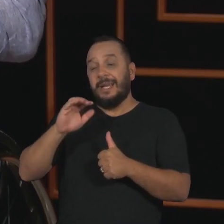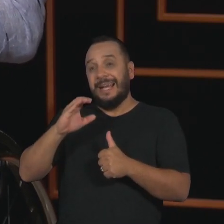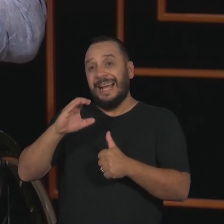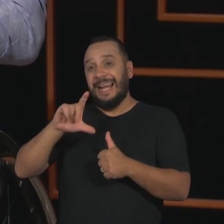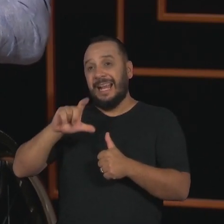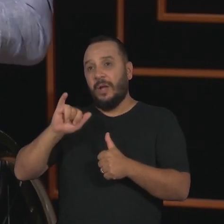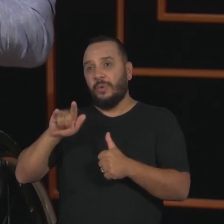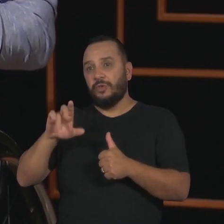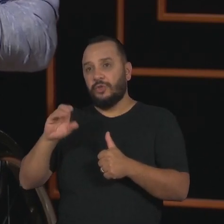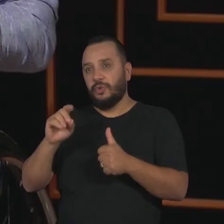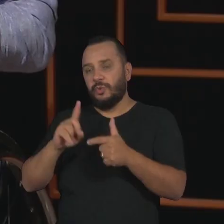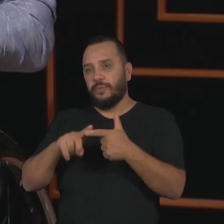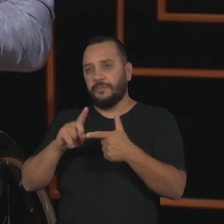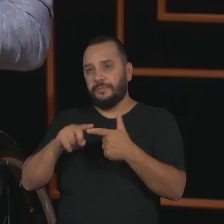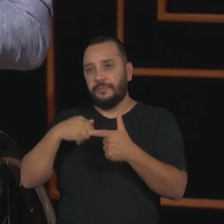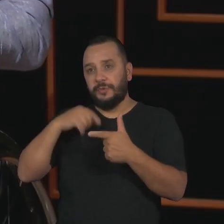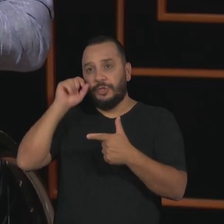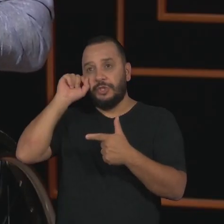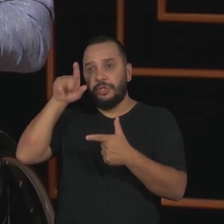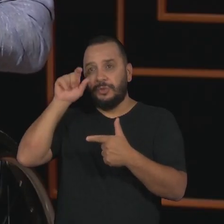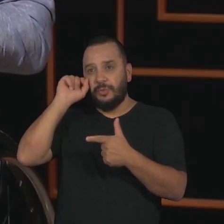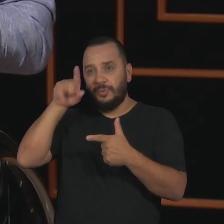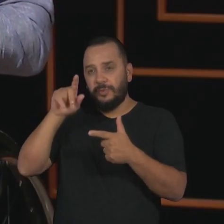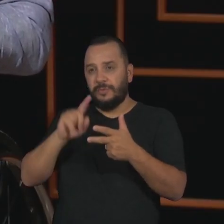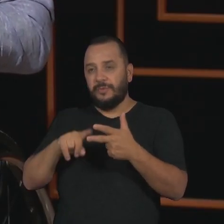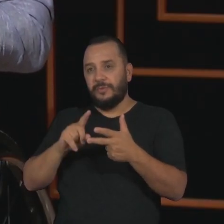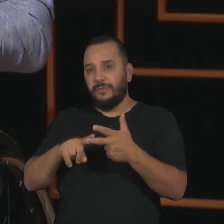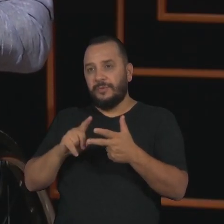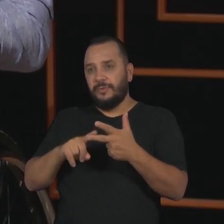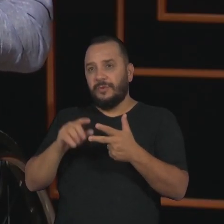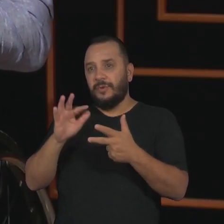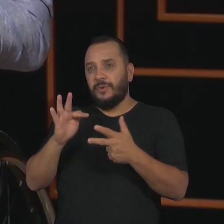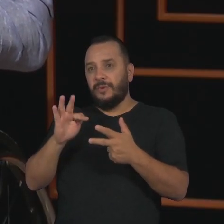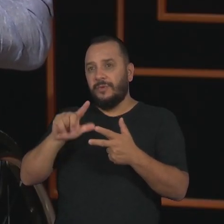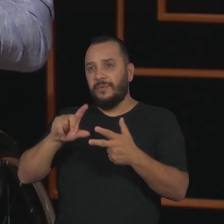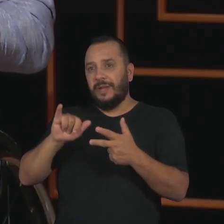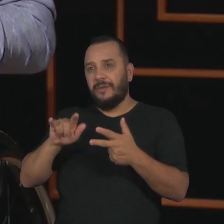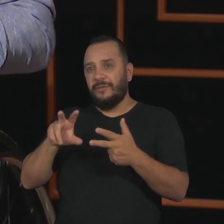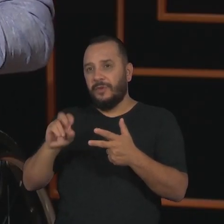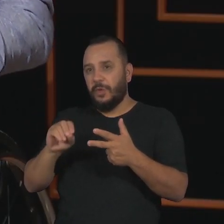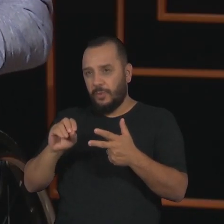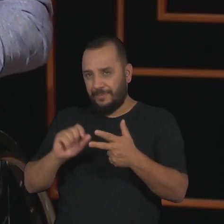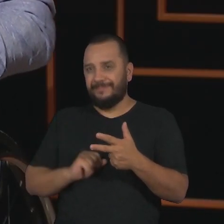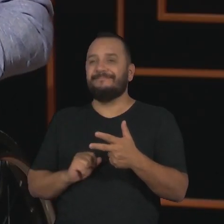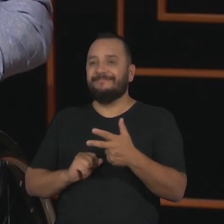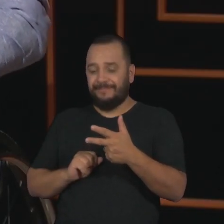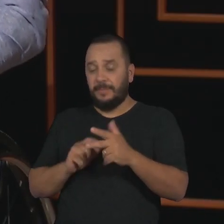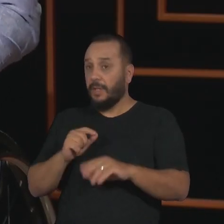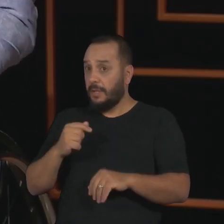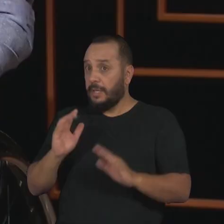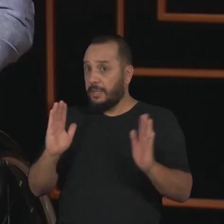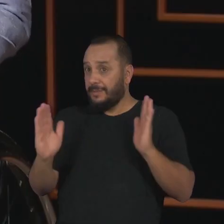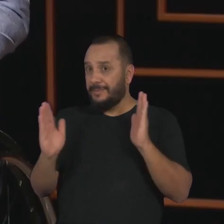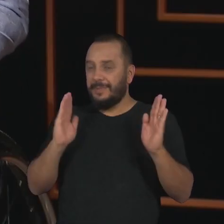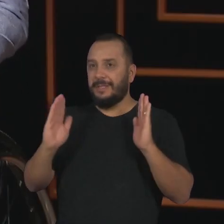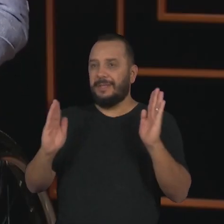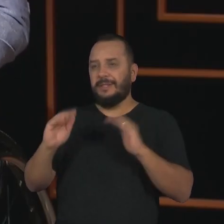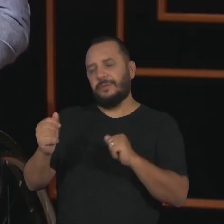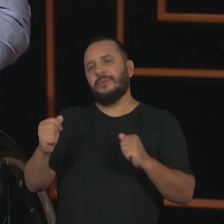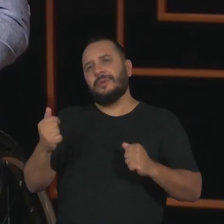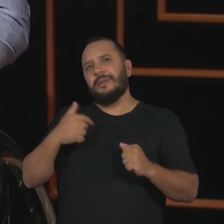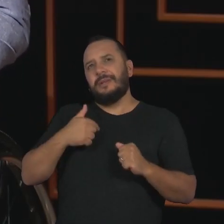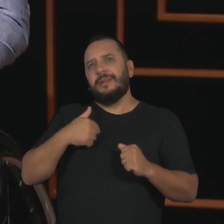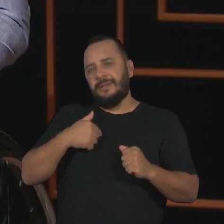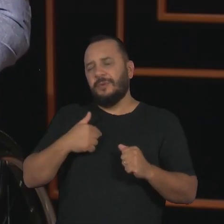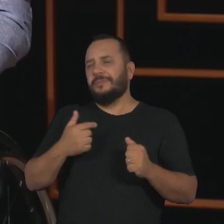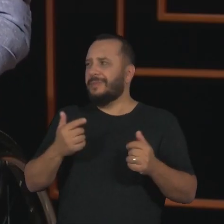uma turma que estava na FAU. Flávio Império? Nesse período, é gozado, porque esse período eu estava, na minha cabeça, estava claro que eu